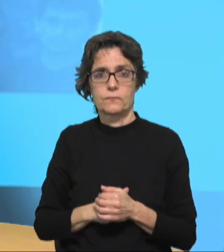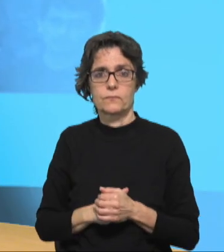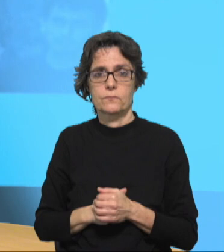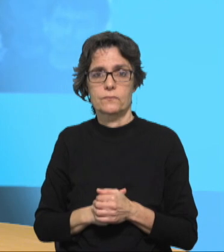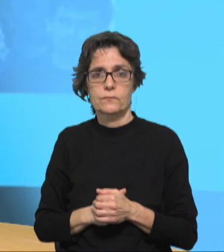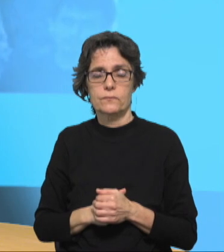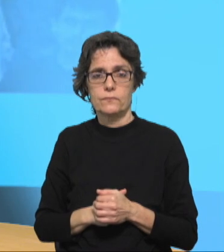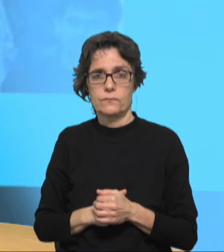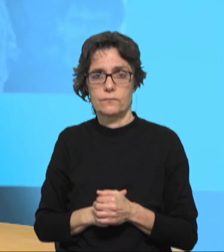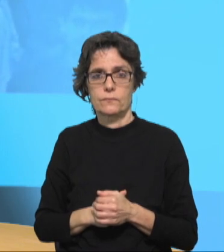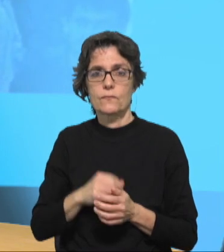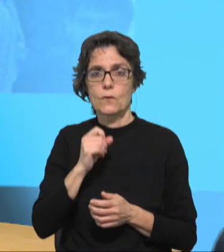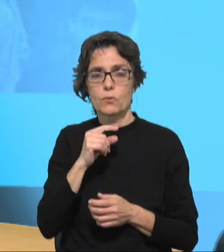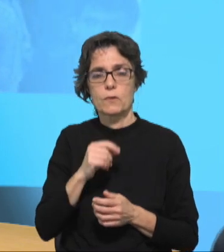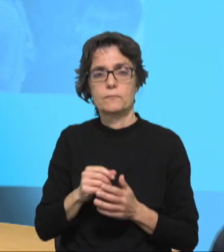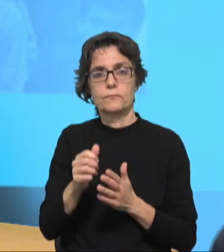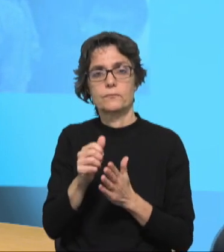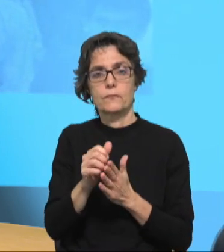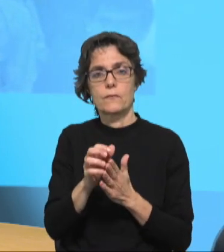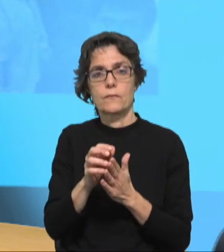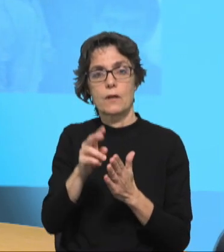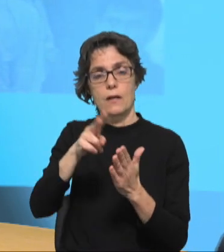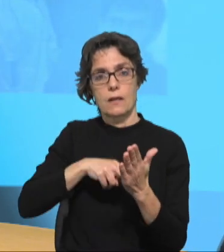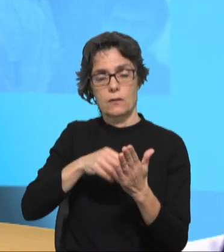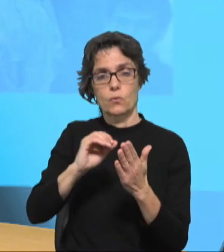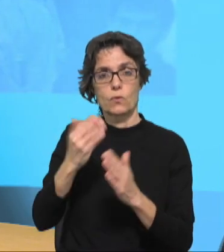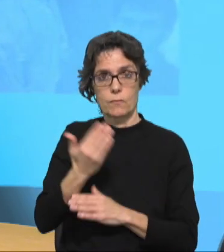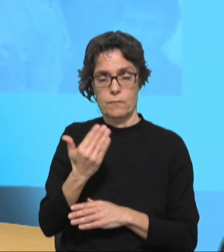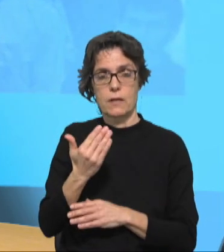avançando para a primeira leitura, que é do primeiro livro de Samuel,